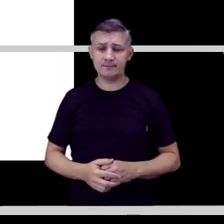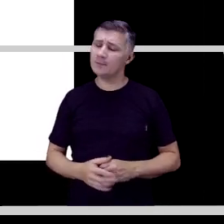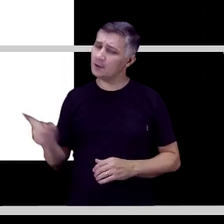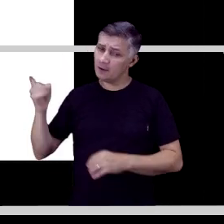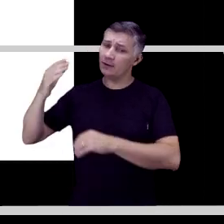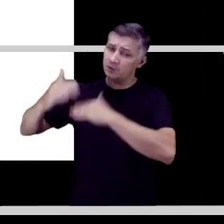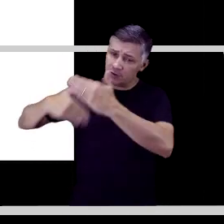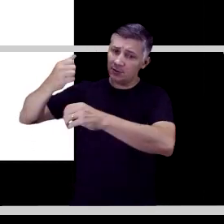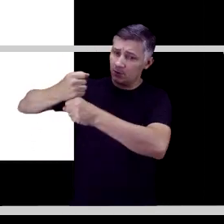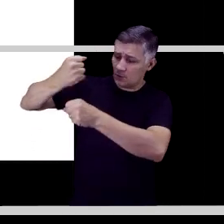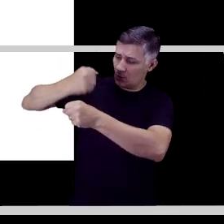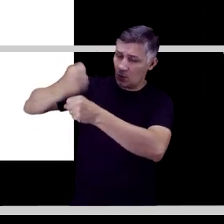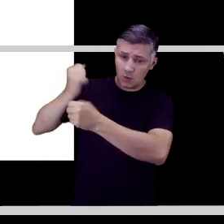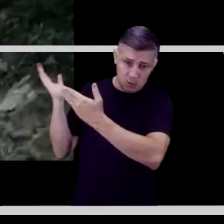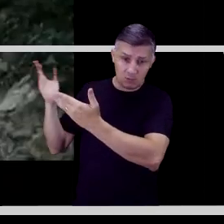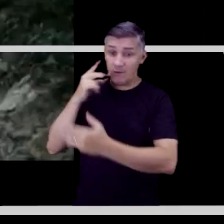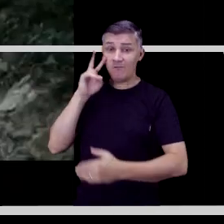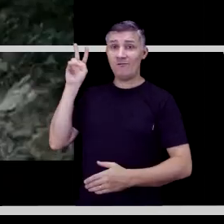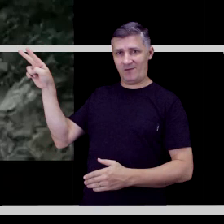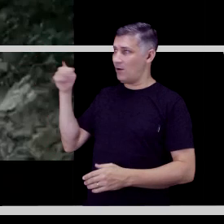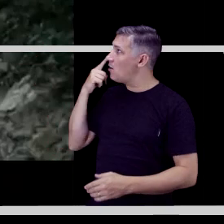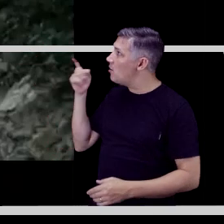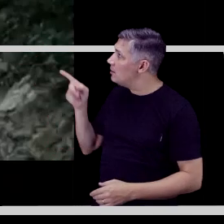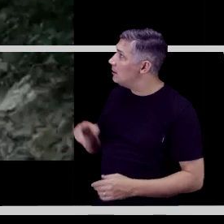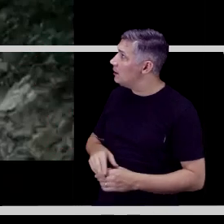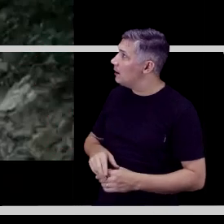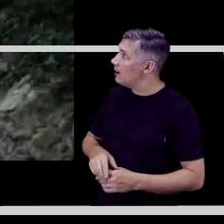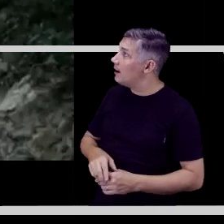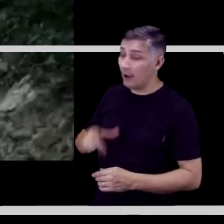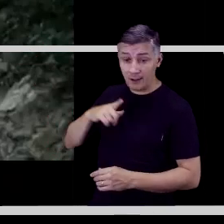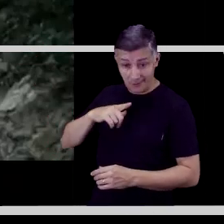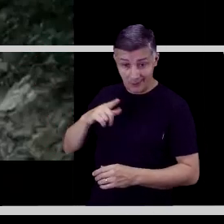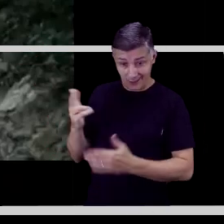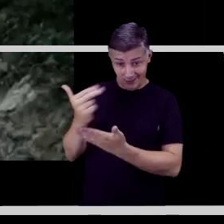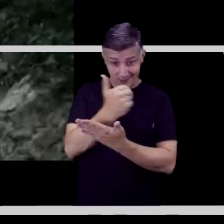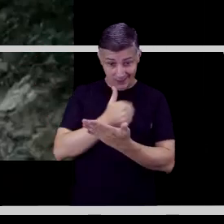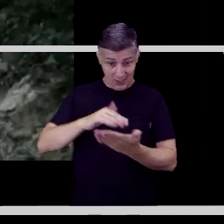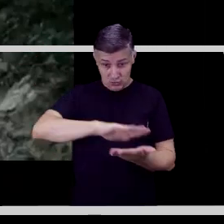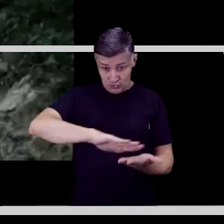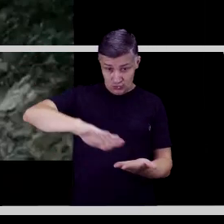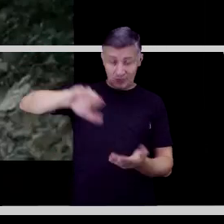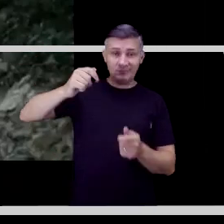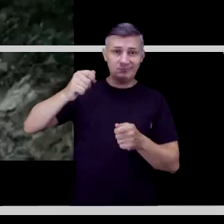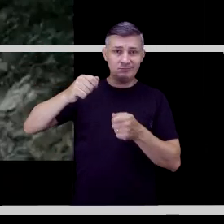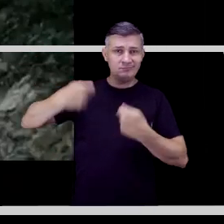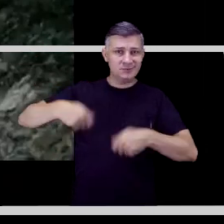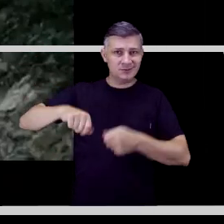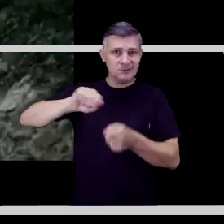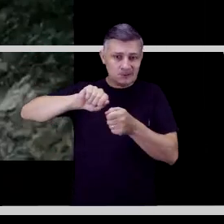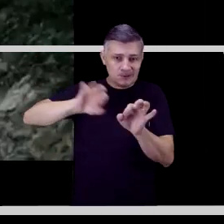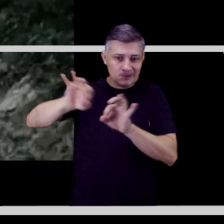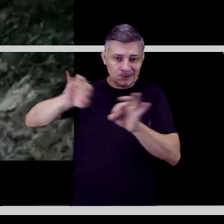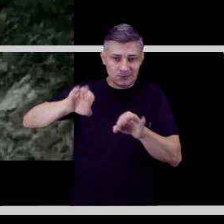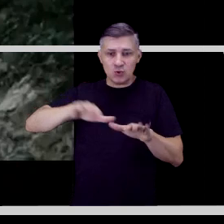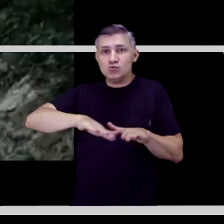que soltasse do chão. E aqui uma imagem da construção. A